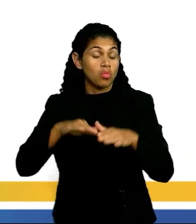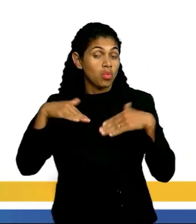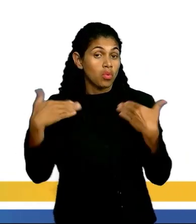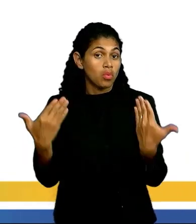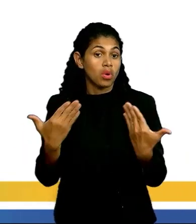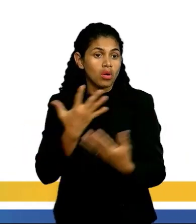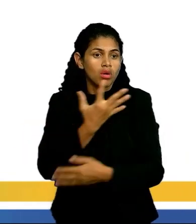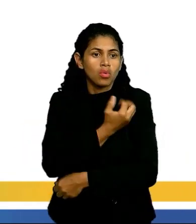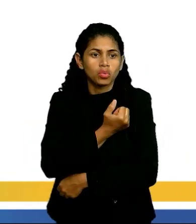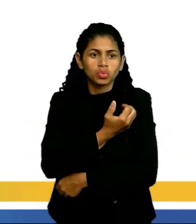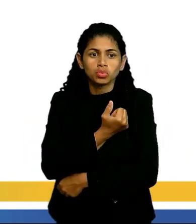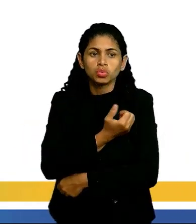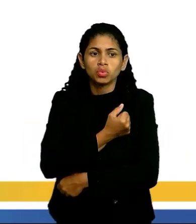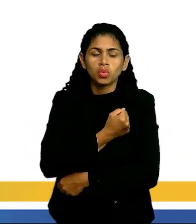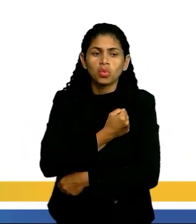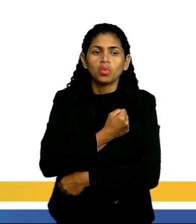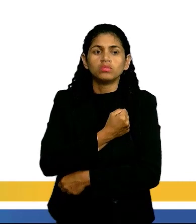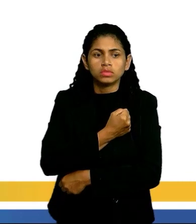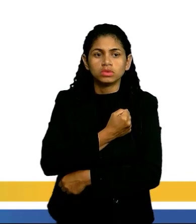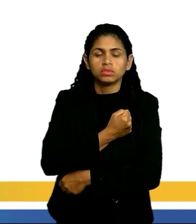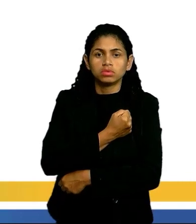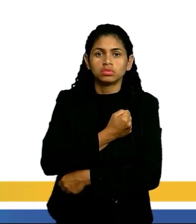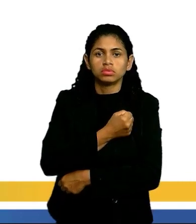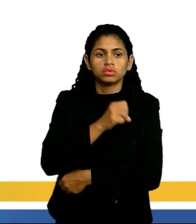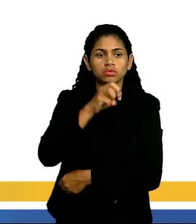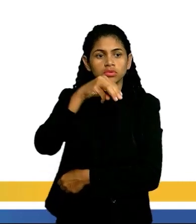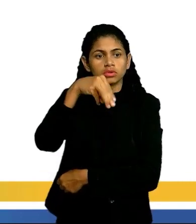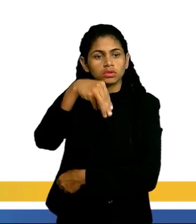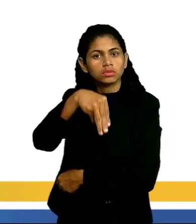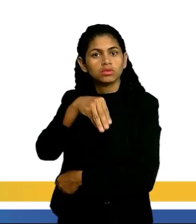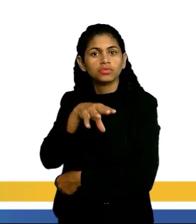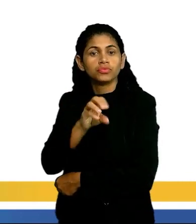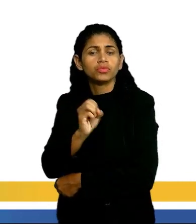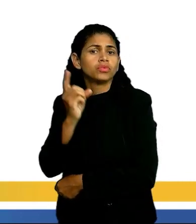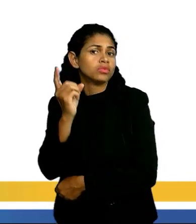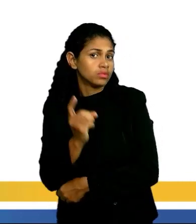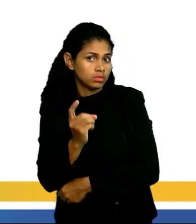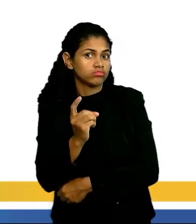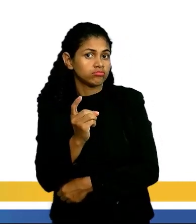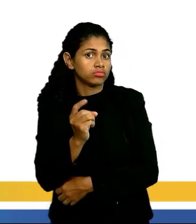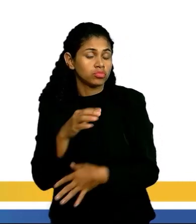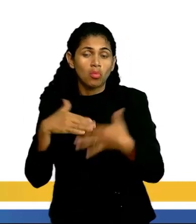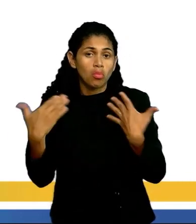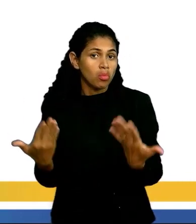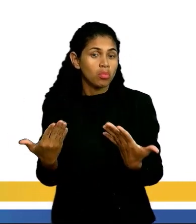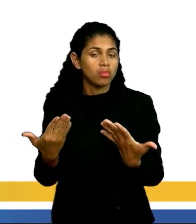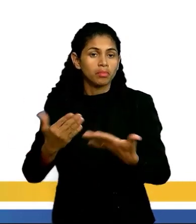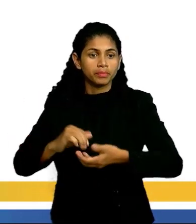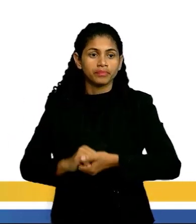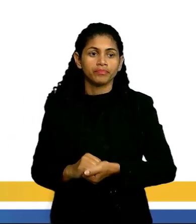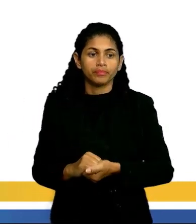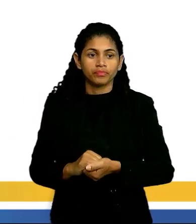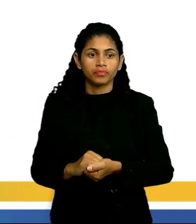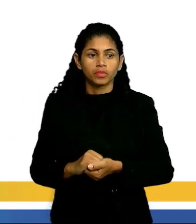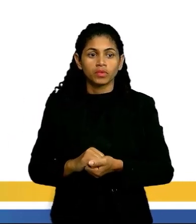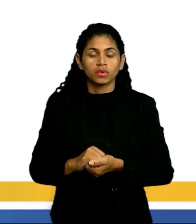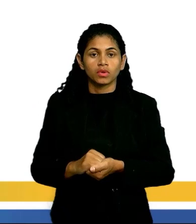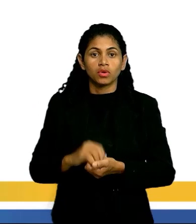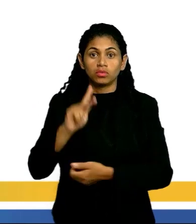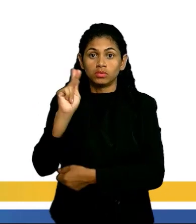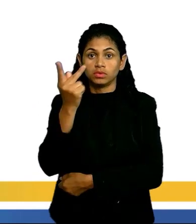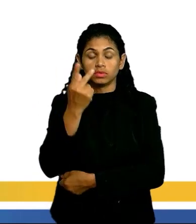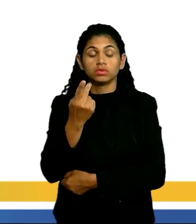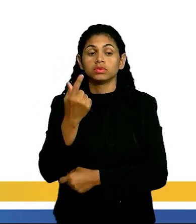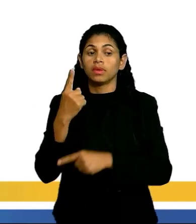do fósforo? Quanto vale o NOx do fósforo? Como assim? Nós vimos que o hidrogênio tem o NOx fixo, que ele é mais